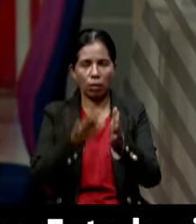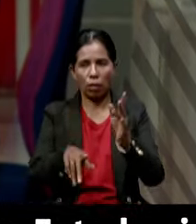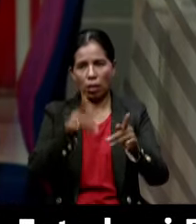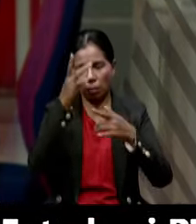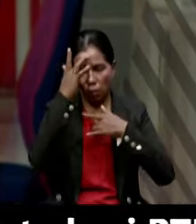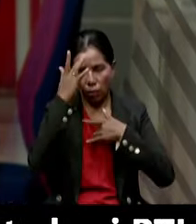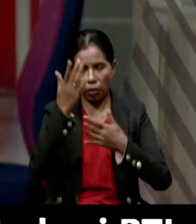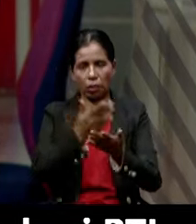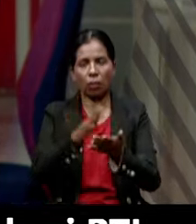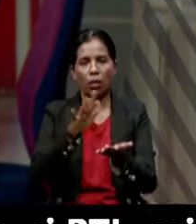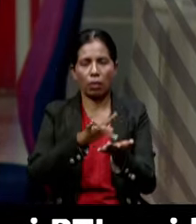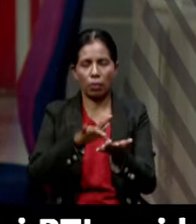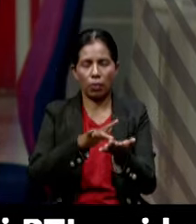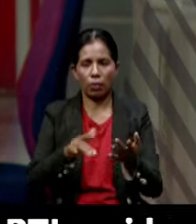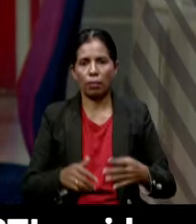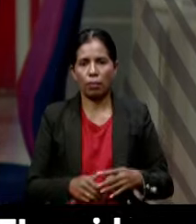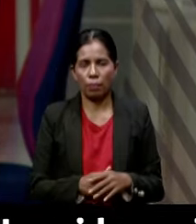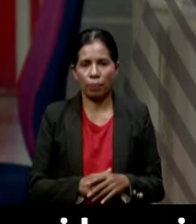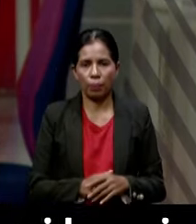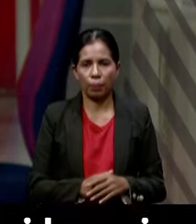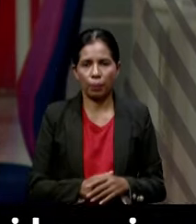e Sousa em Moruk.